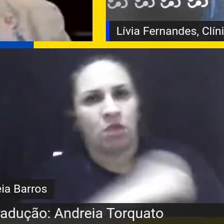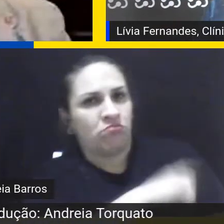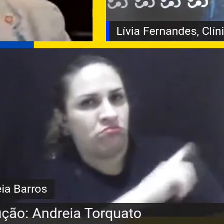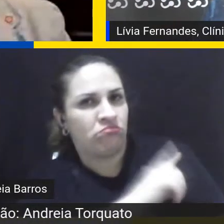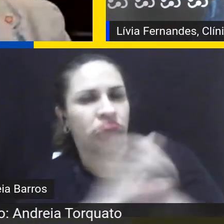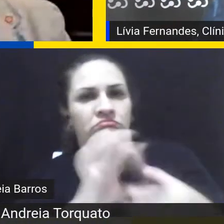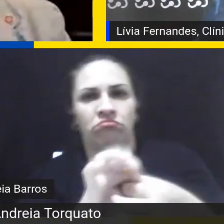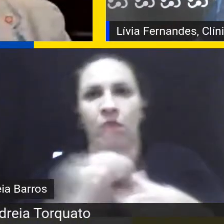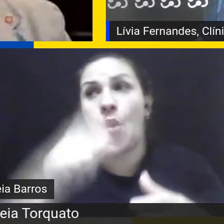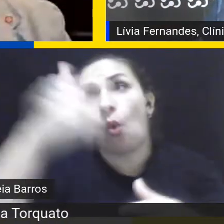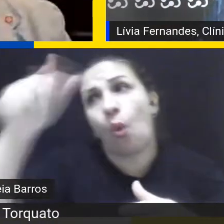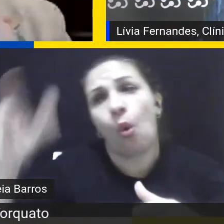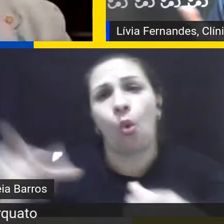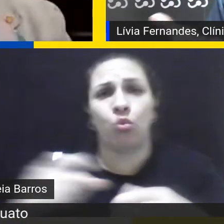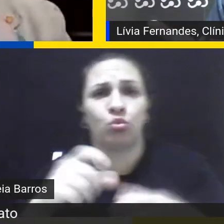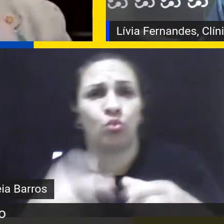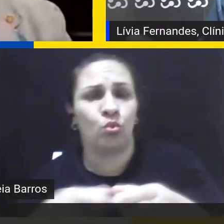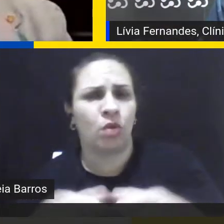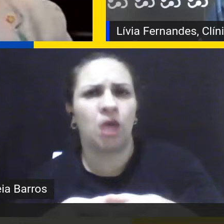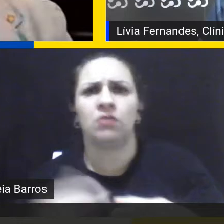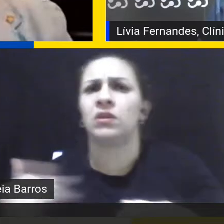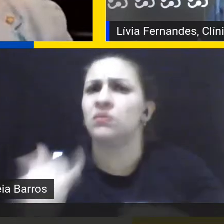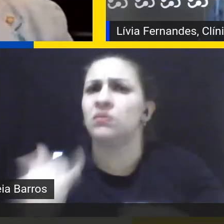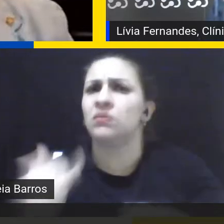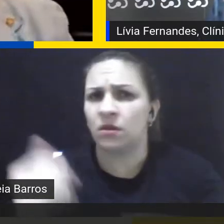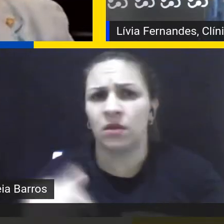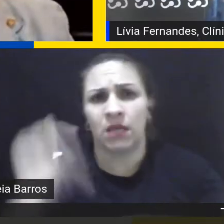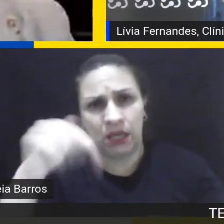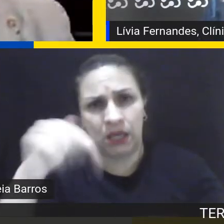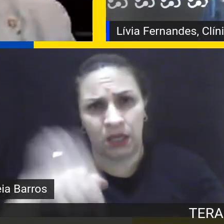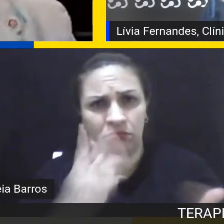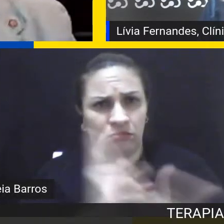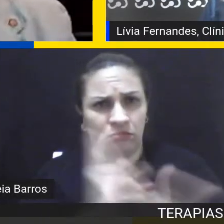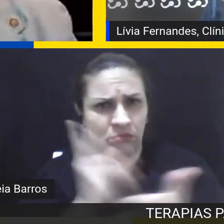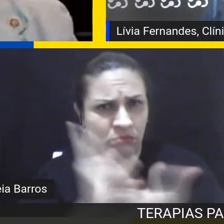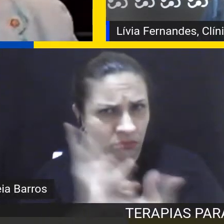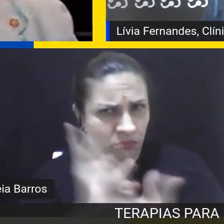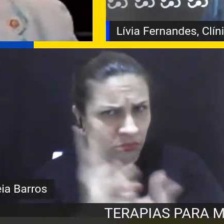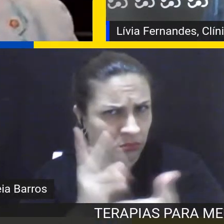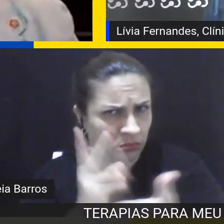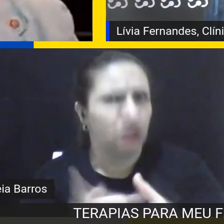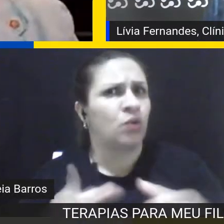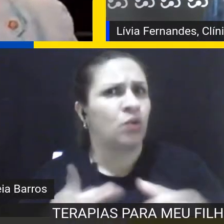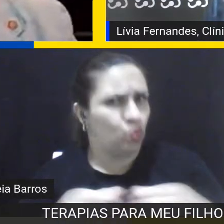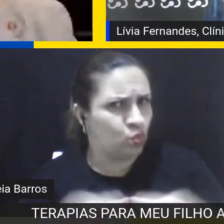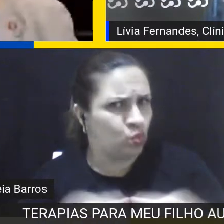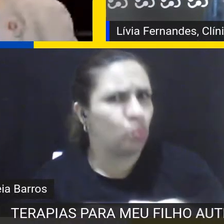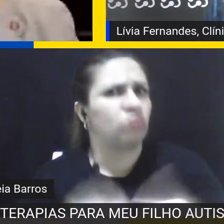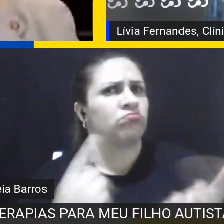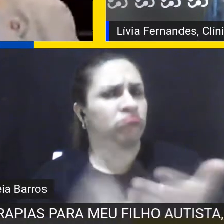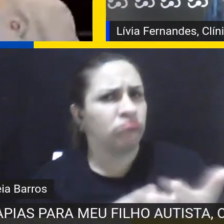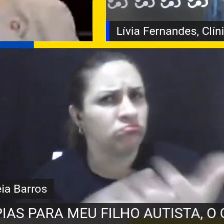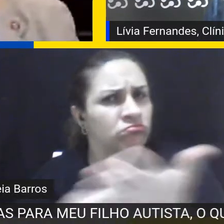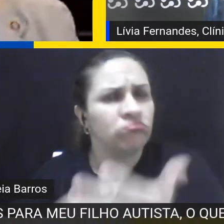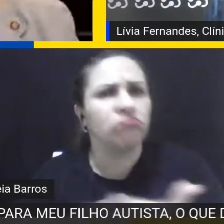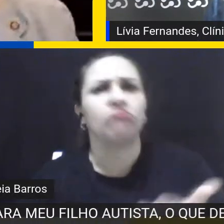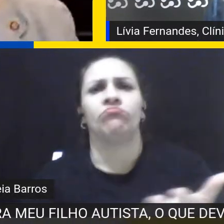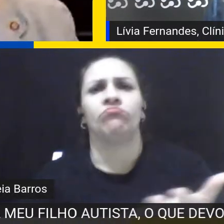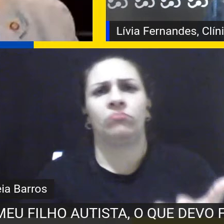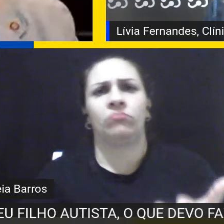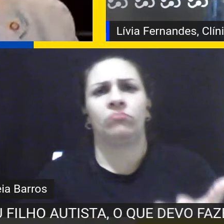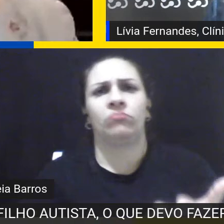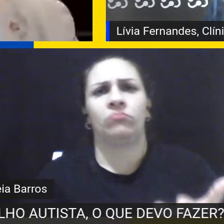outro local, independente, porque aqui a gente está falando com muitas pessoas, né, doutor Edilson? Então, independente da